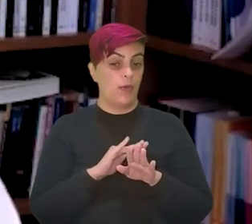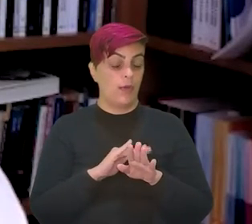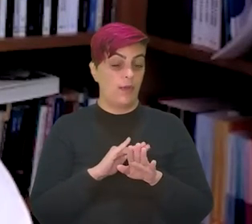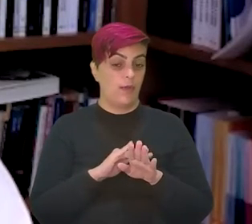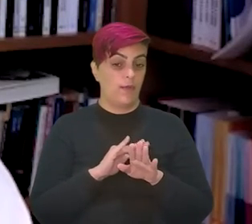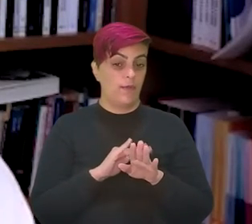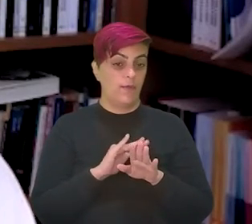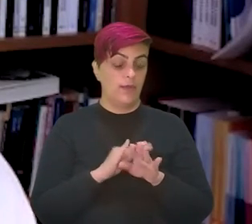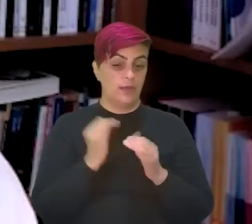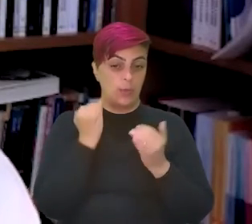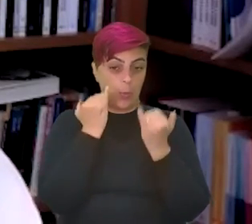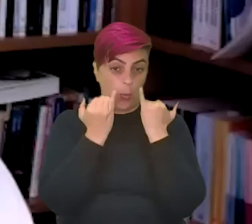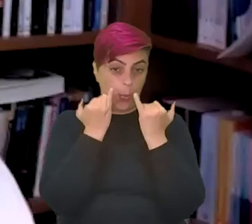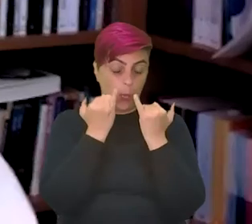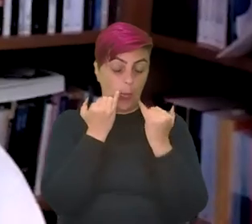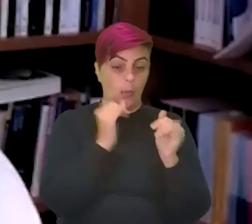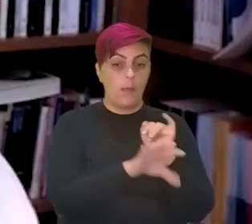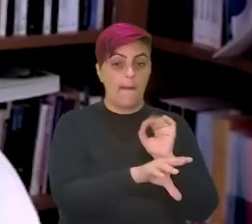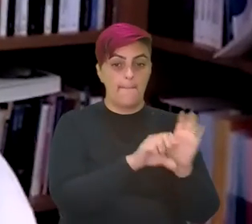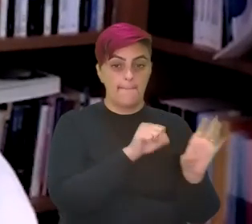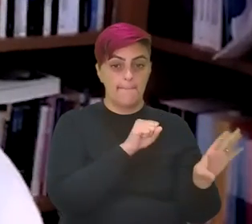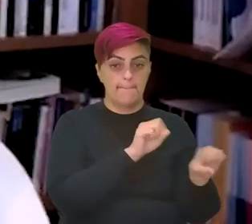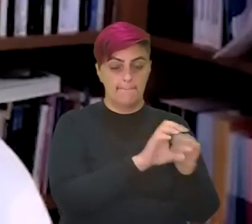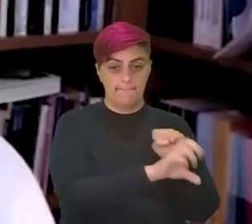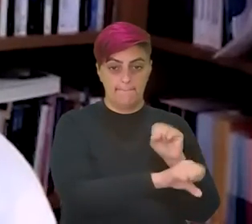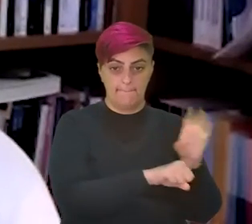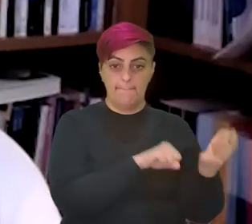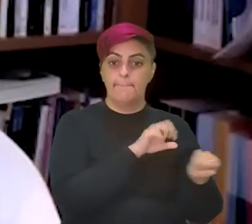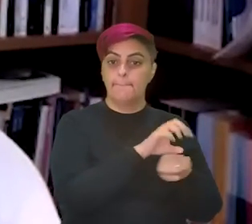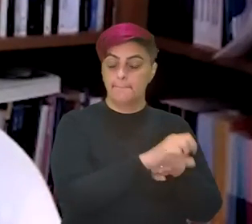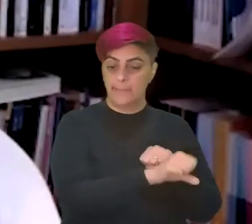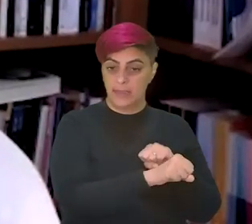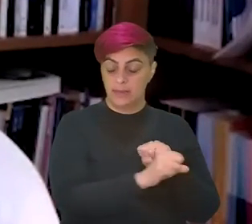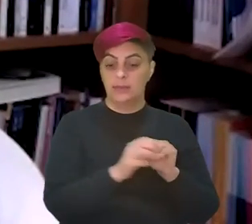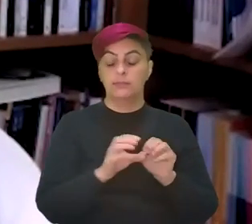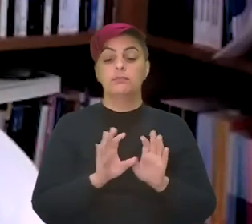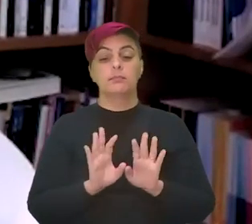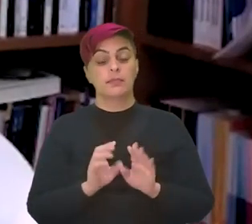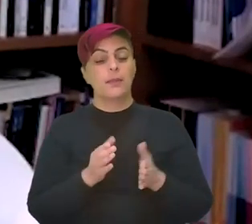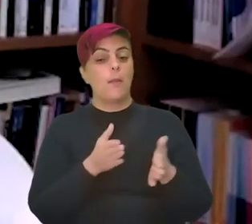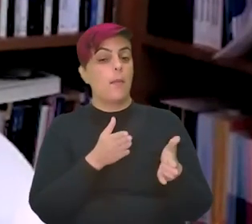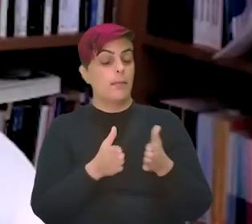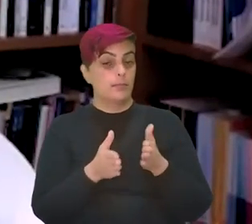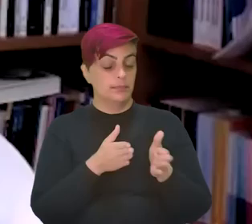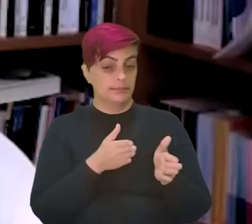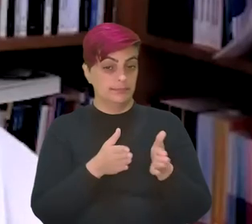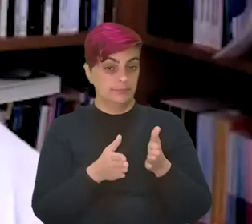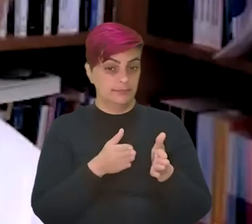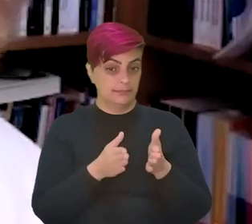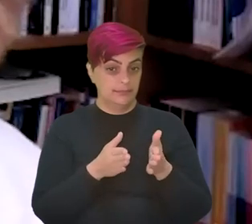fez uma coleta geral e posteriormente... Nesse